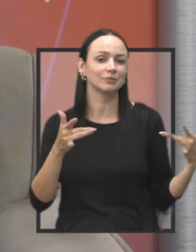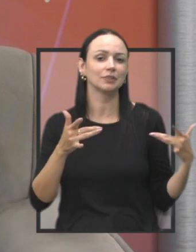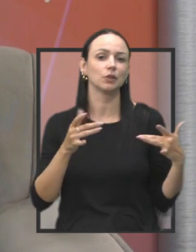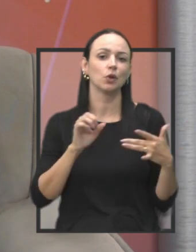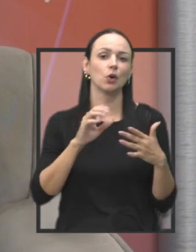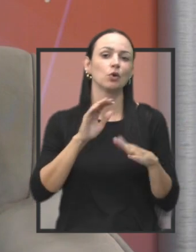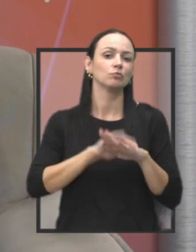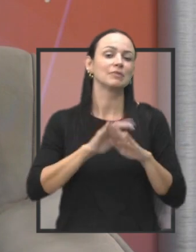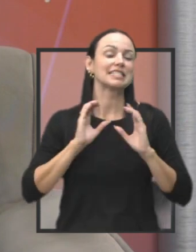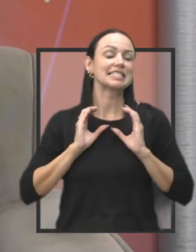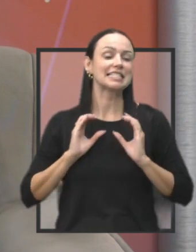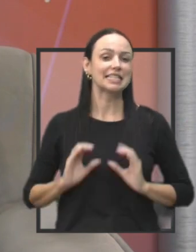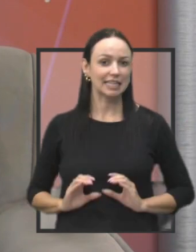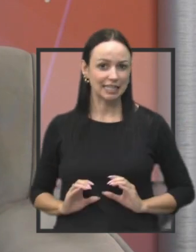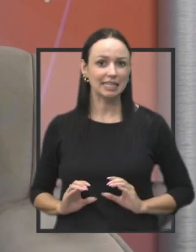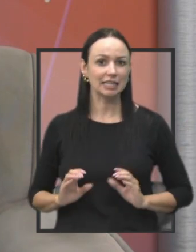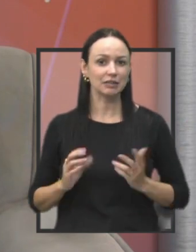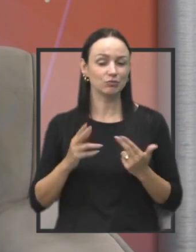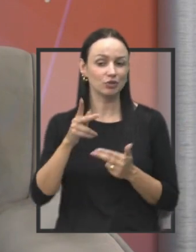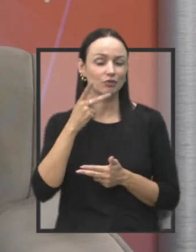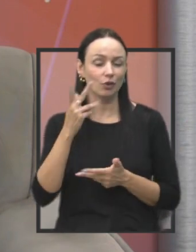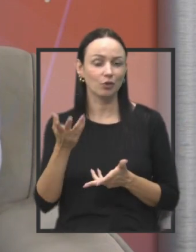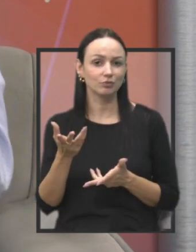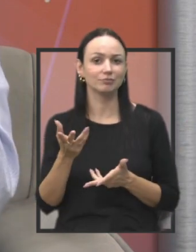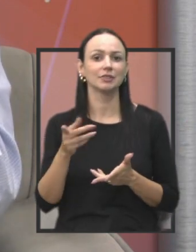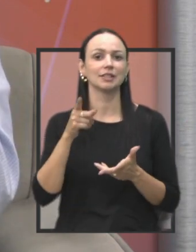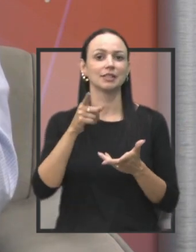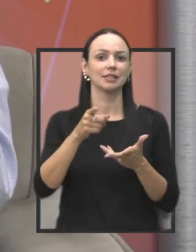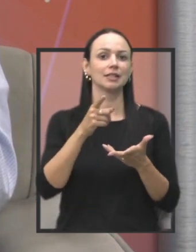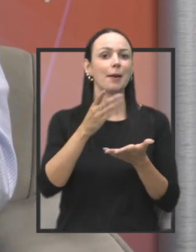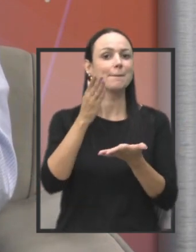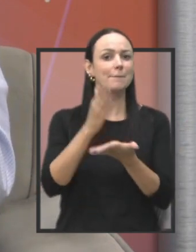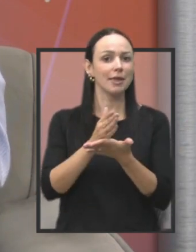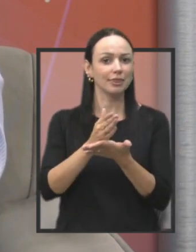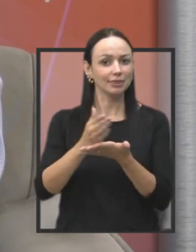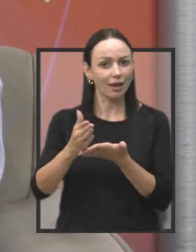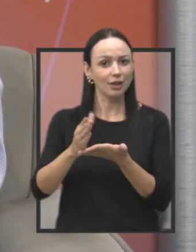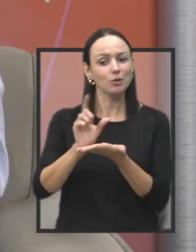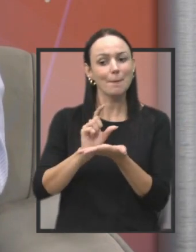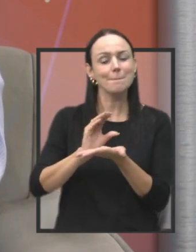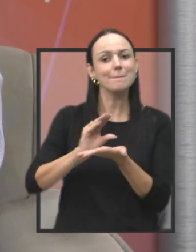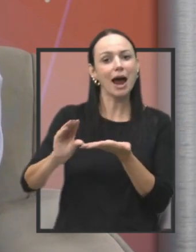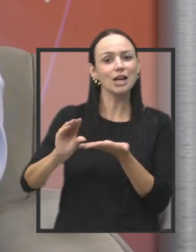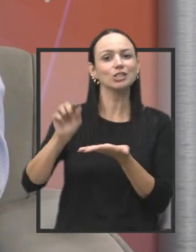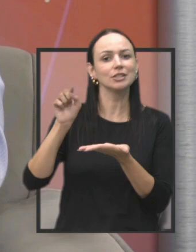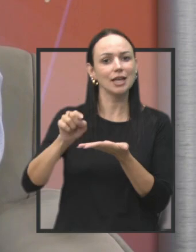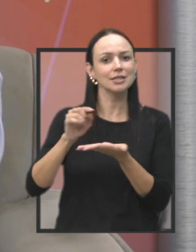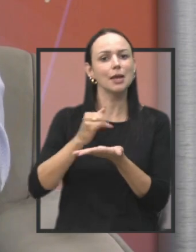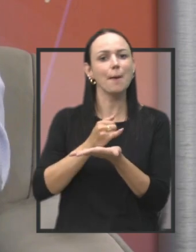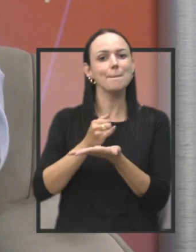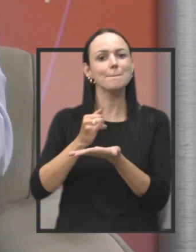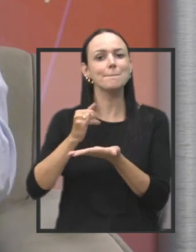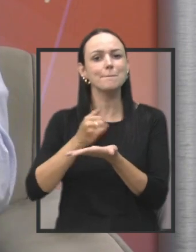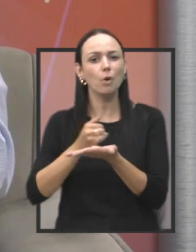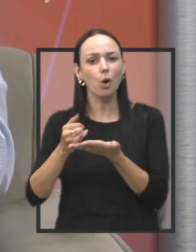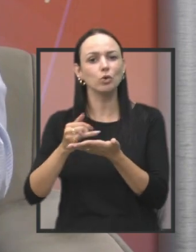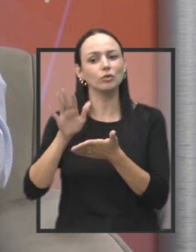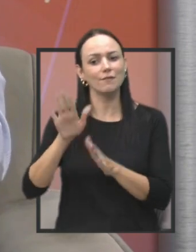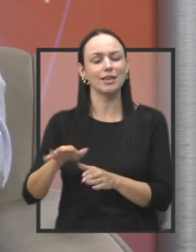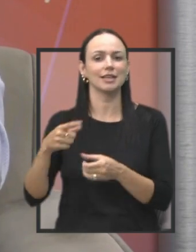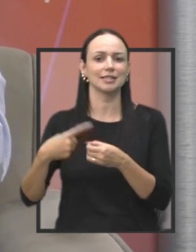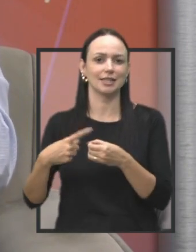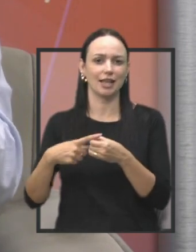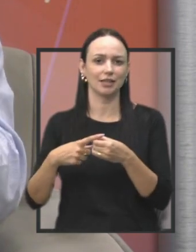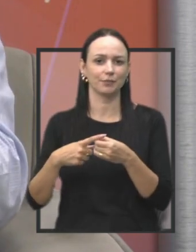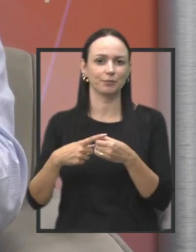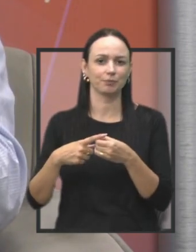cidadania, como você bem disse, de deixar parte do imposto na cidade. Vai continuar pagando aquele mesmo valor,